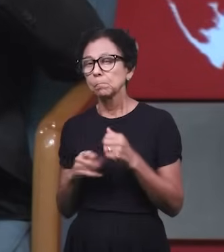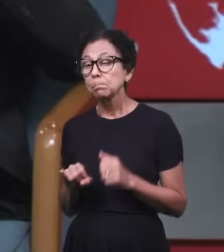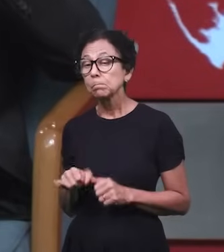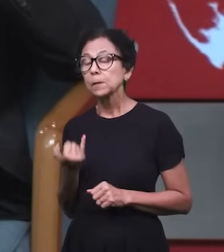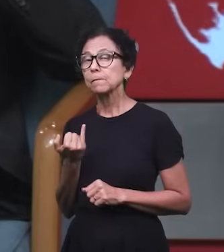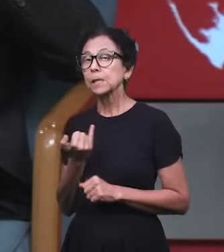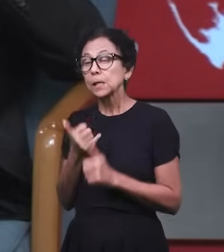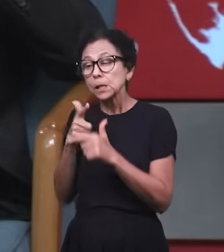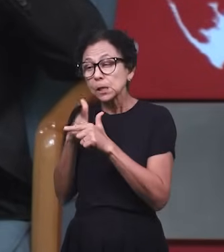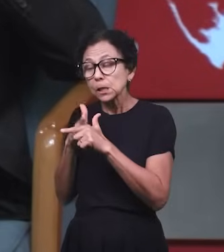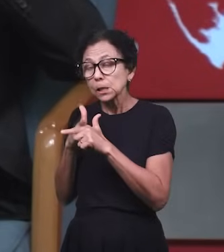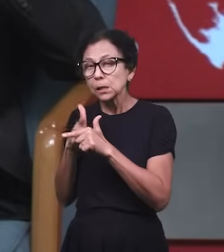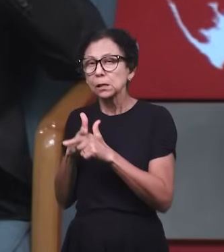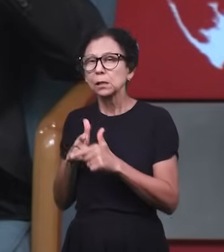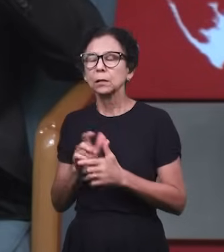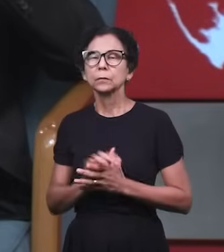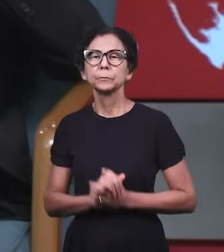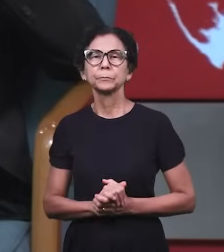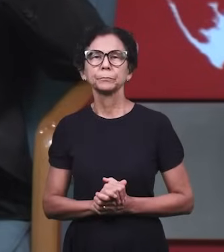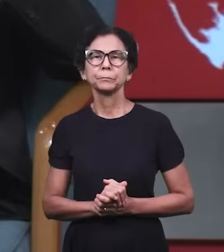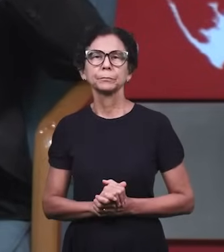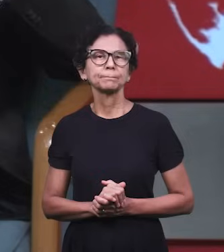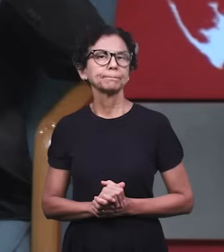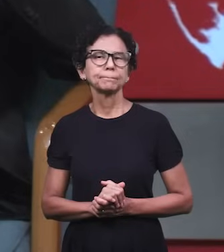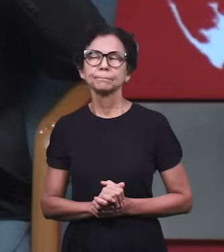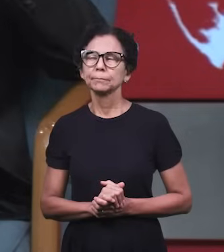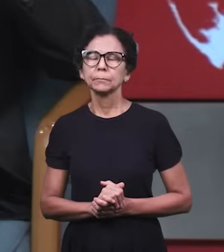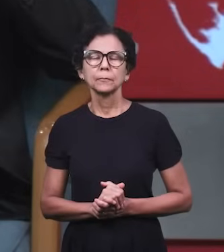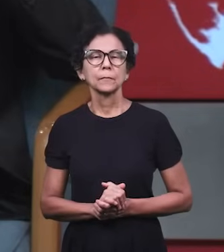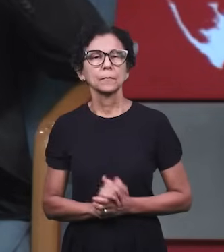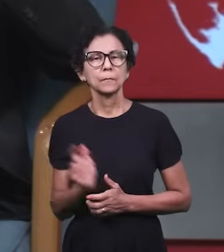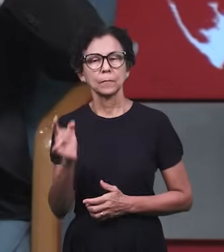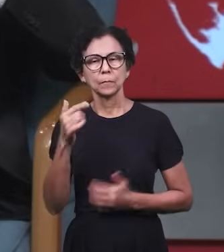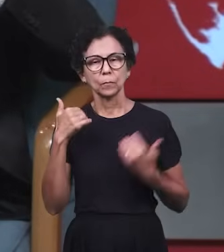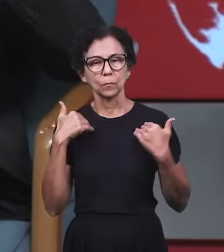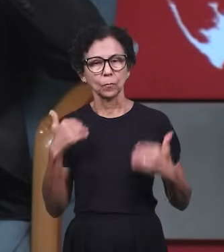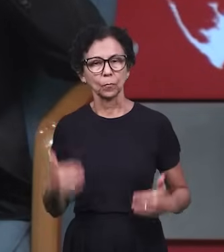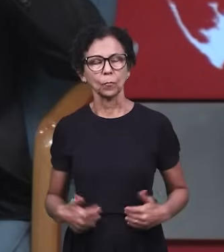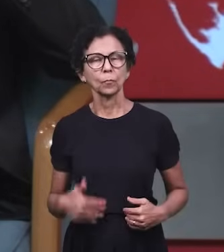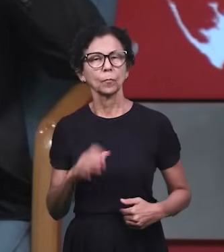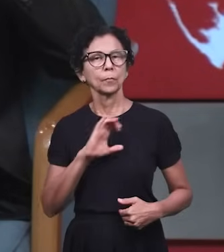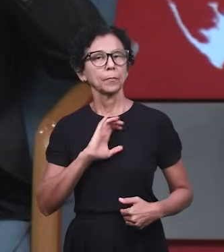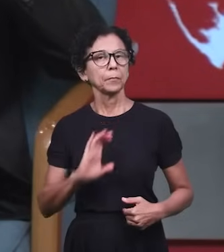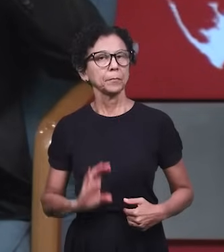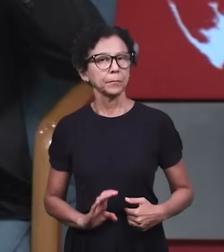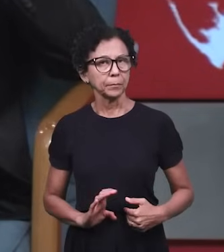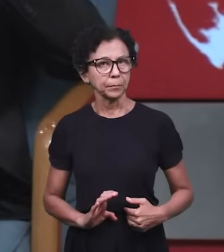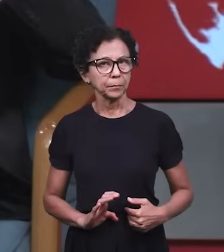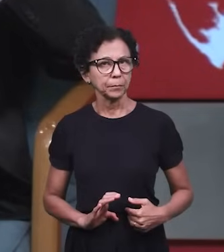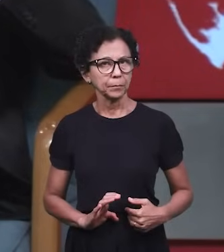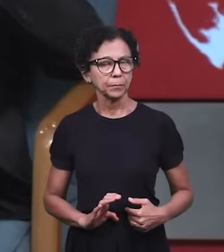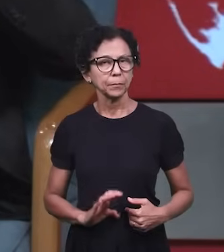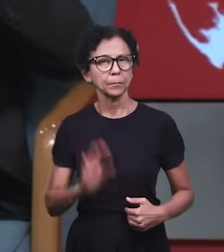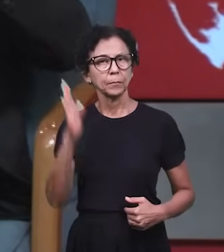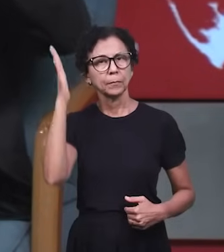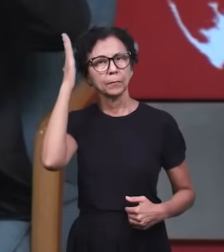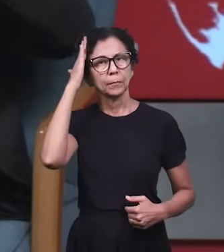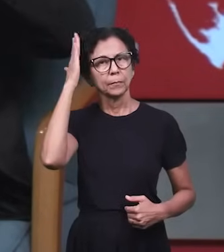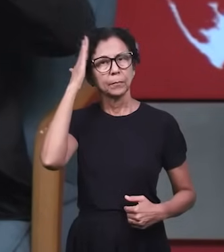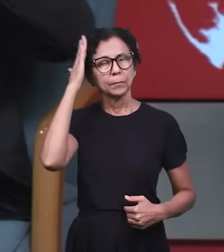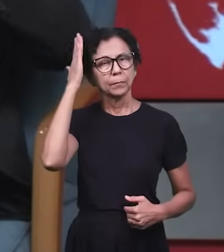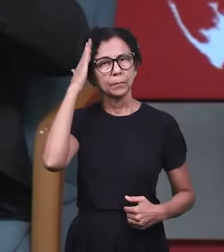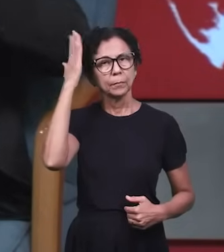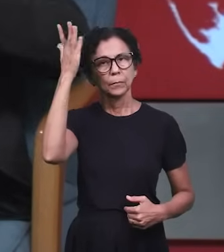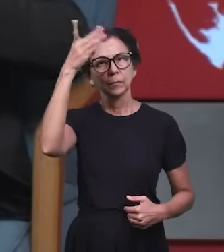a participação da igreja. Então, mostrando nesse nosso início aqui, mostrando sobre os